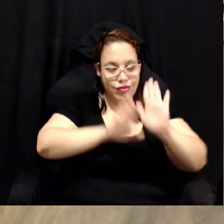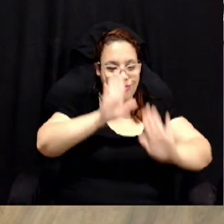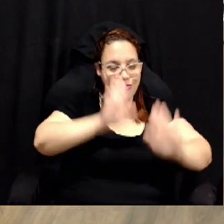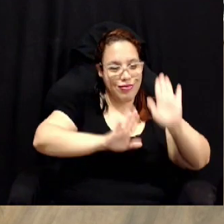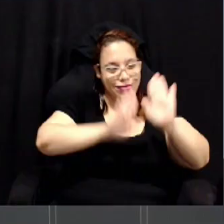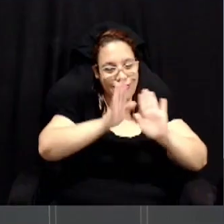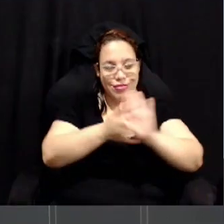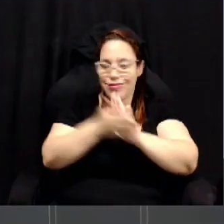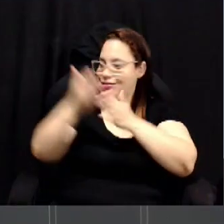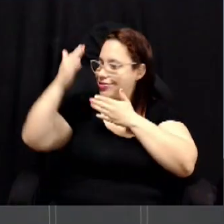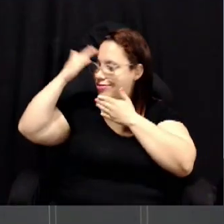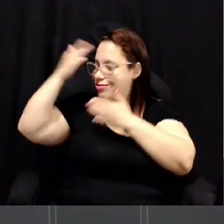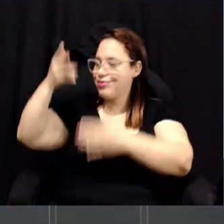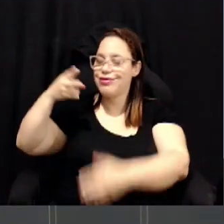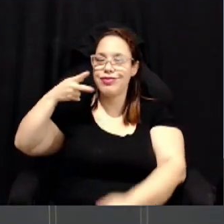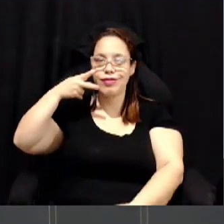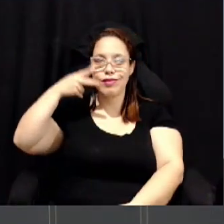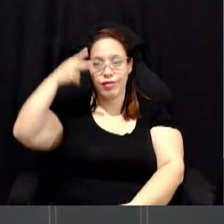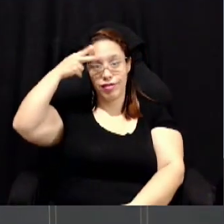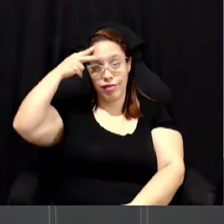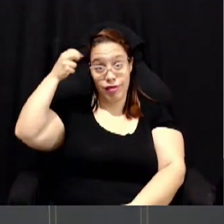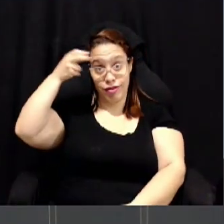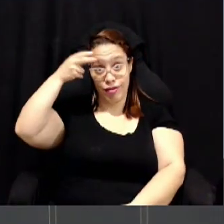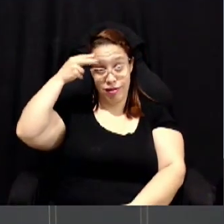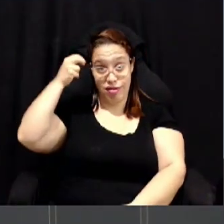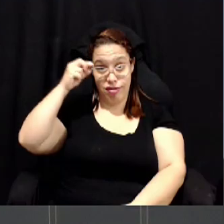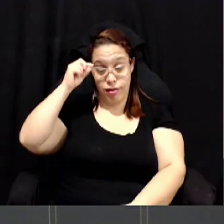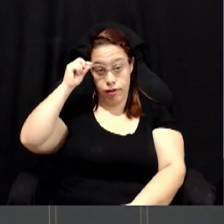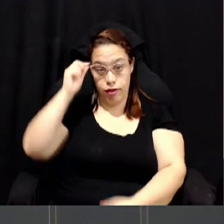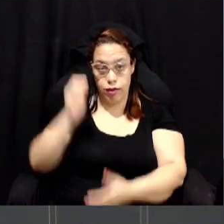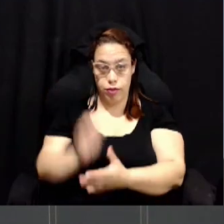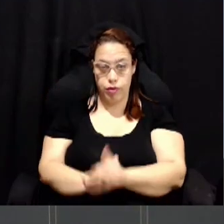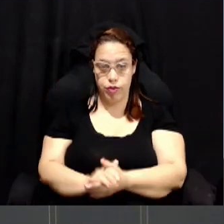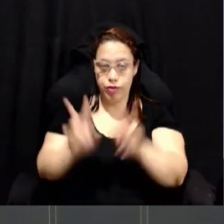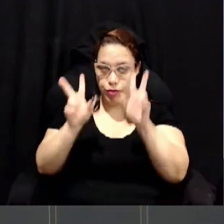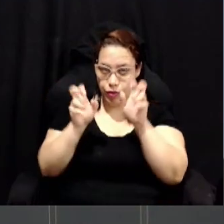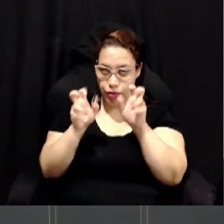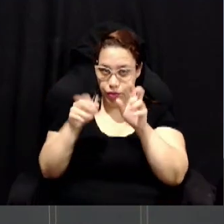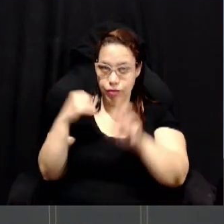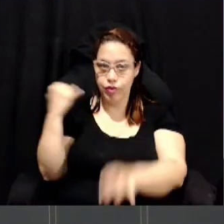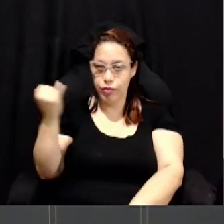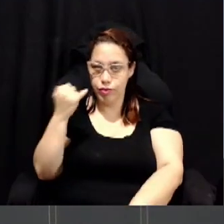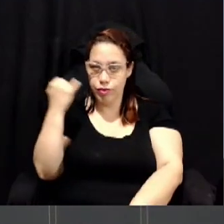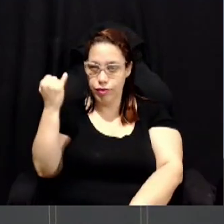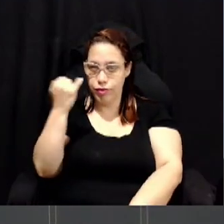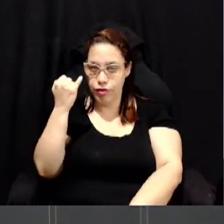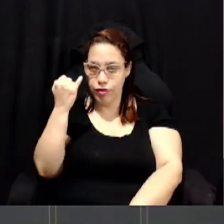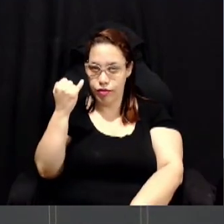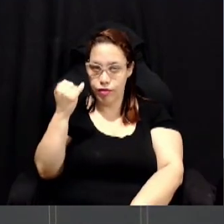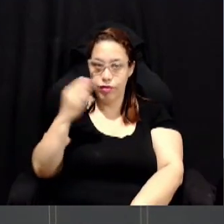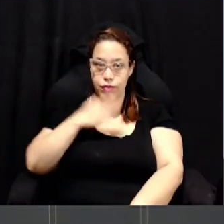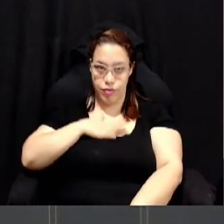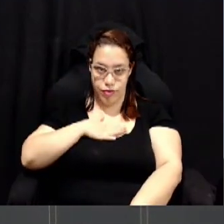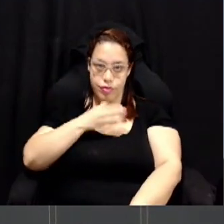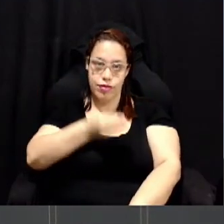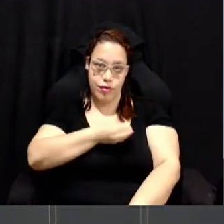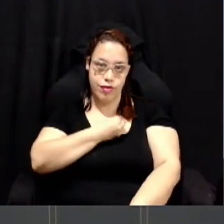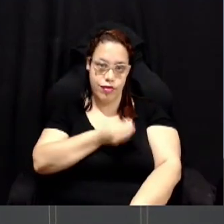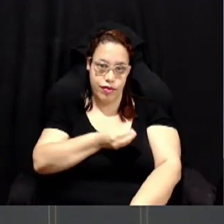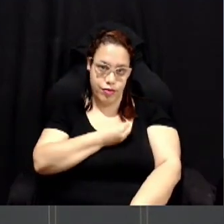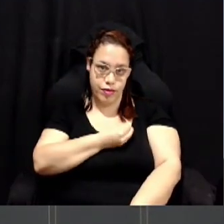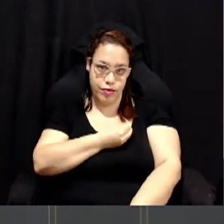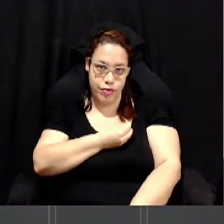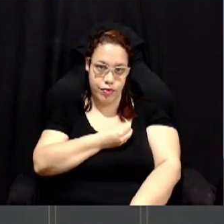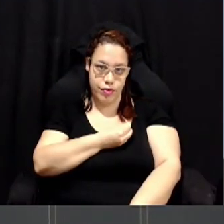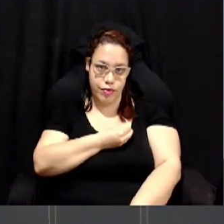Obrigada, Gabriel. Para mim é um prazer estar aqui falando de um tema que é tão importante, que é a minha vida, né? Eu vivo isso 24 horas